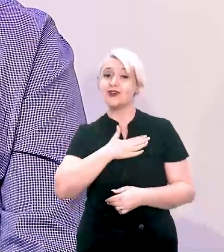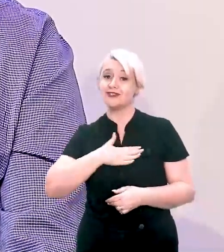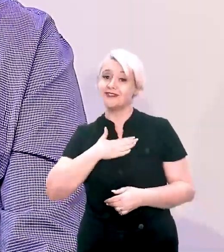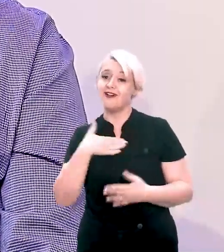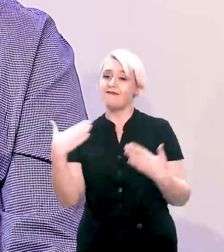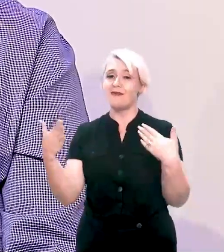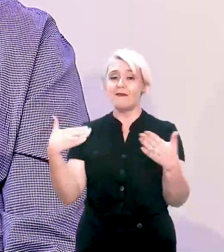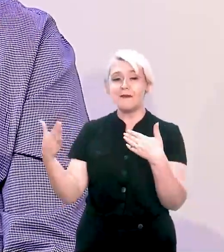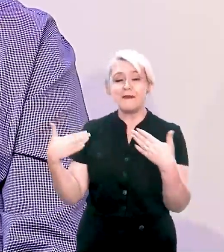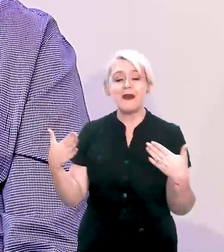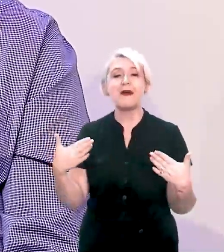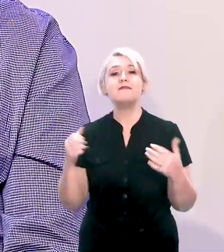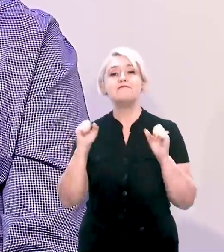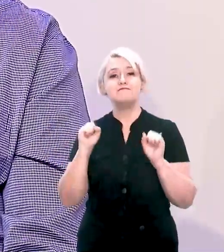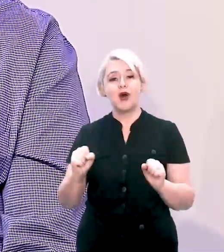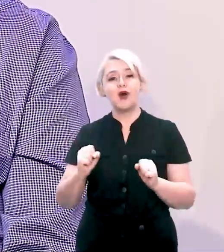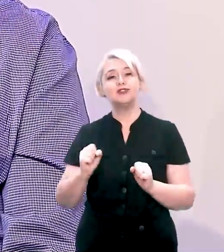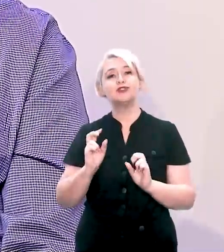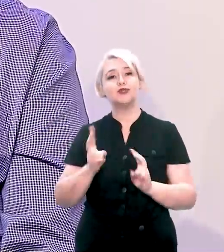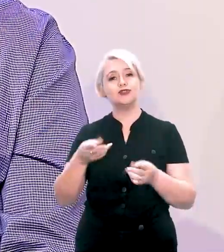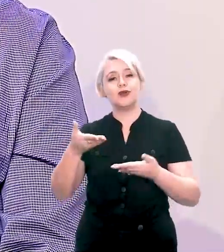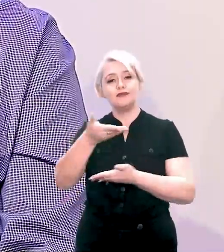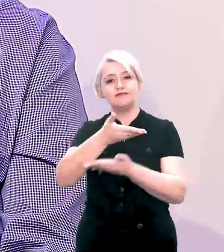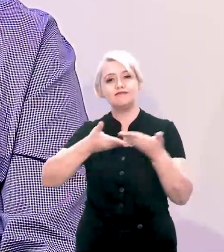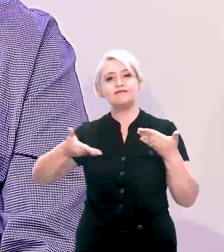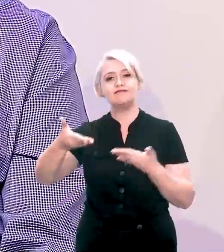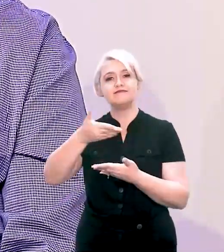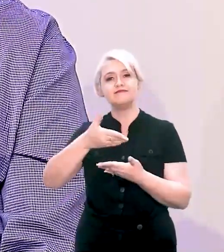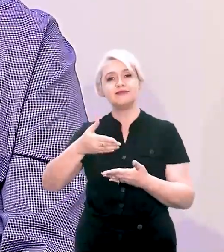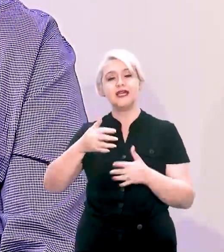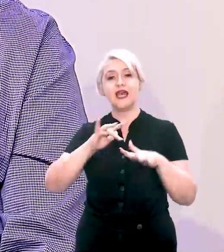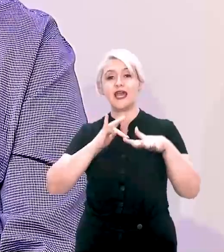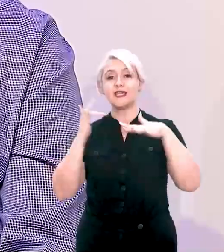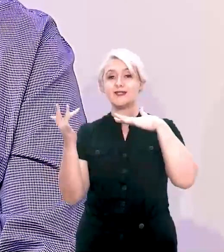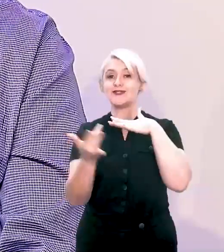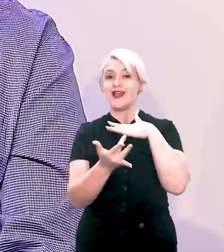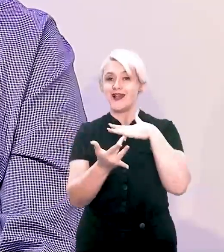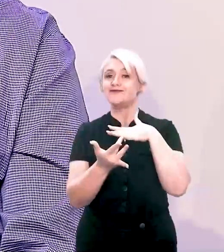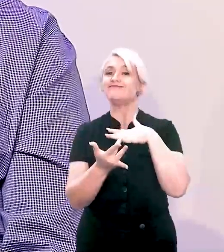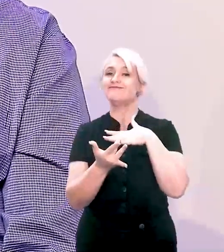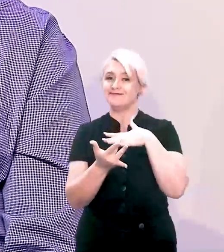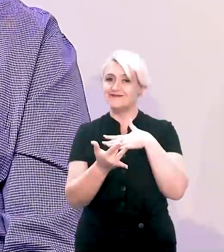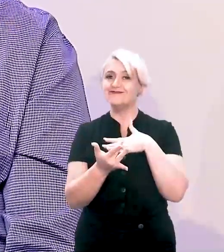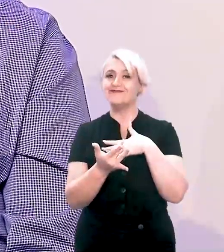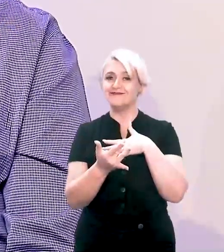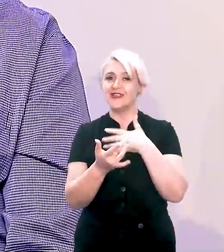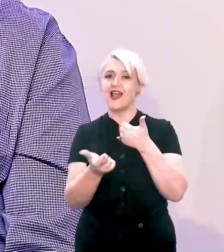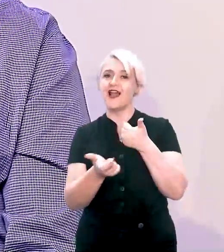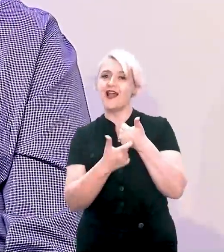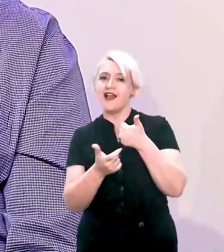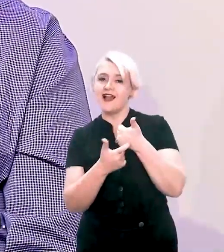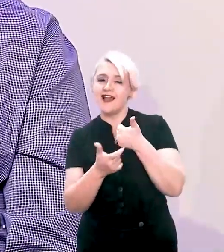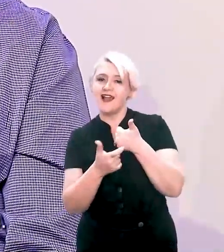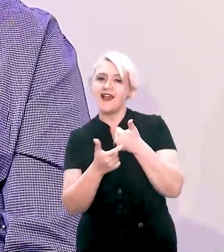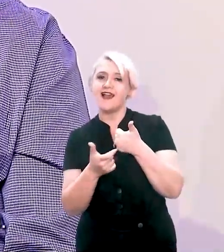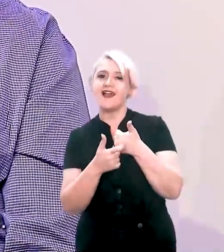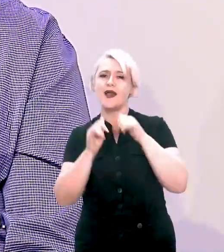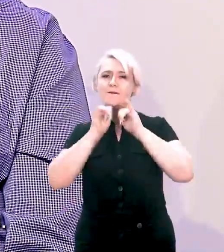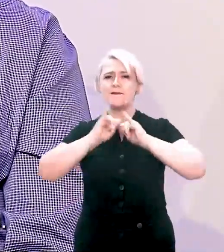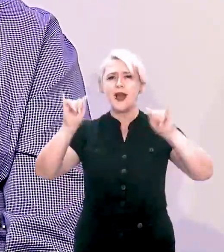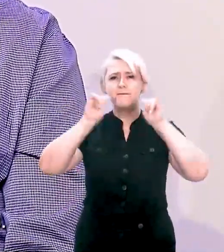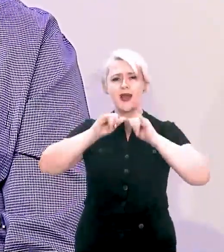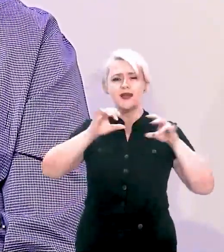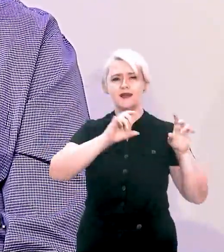desse bate-papo, você pode continuar interagindo conosco pelas redes sociais. Deixe o seu like,